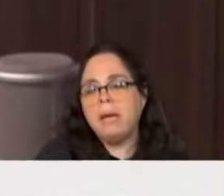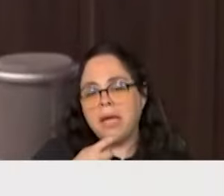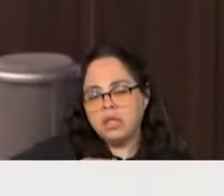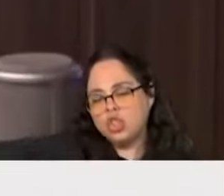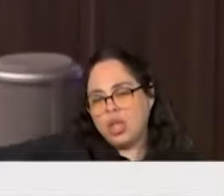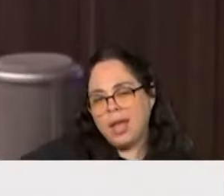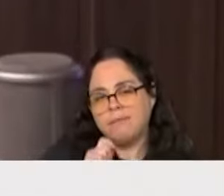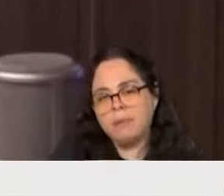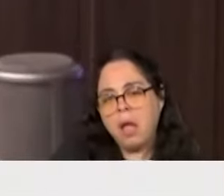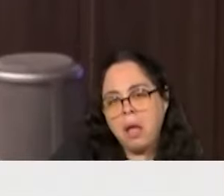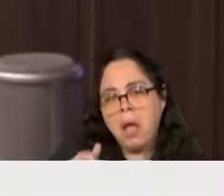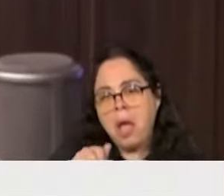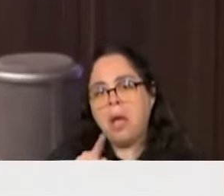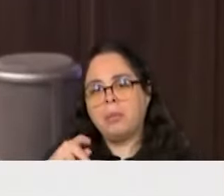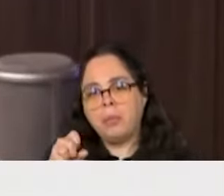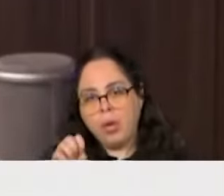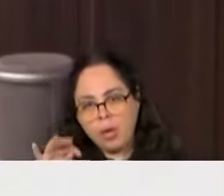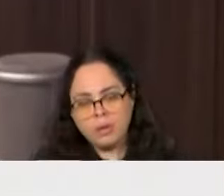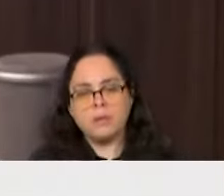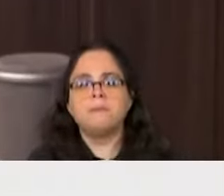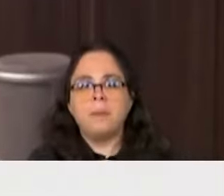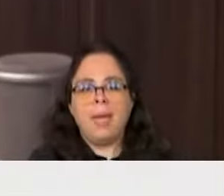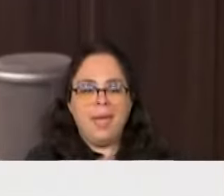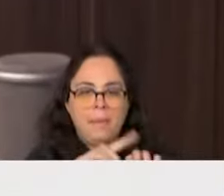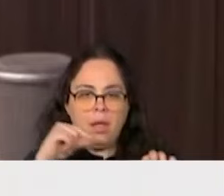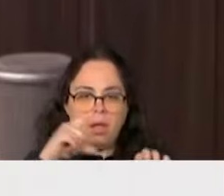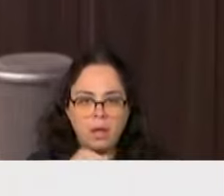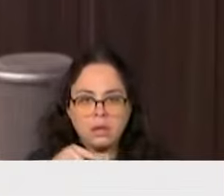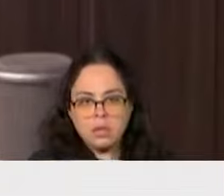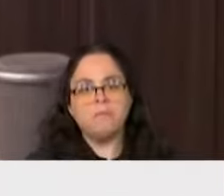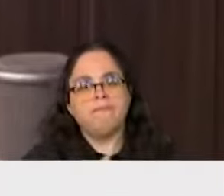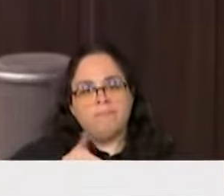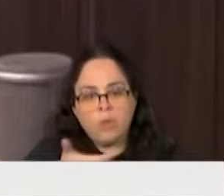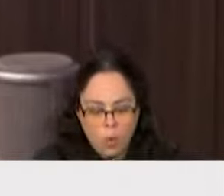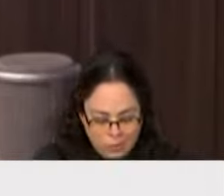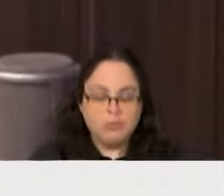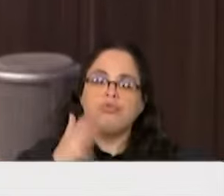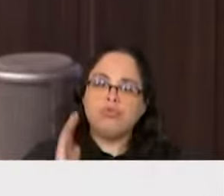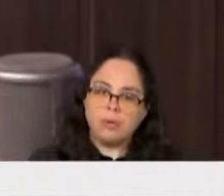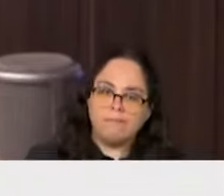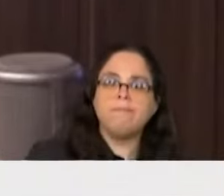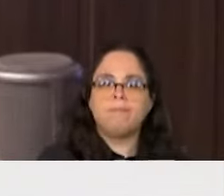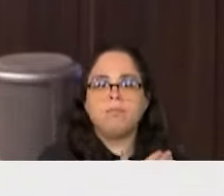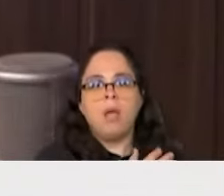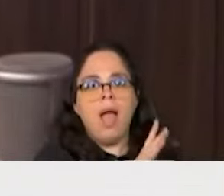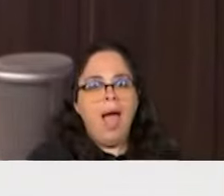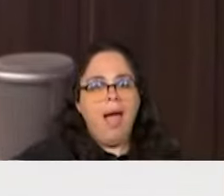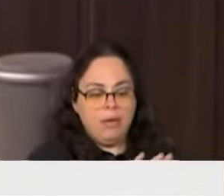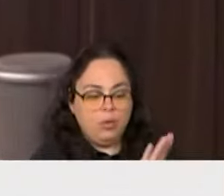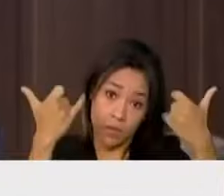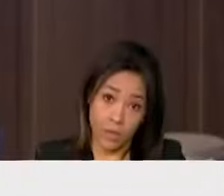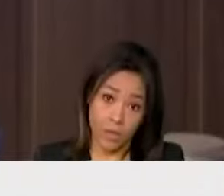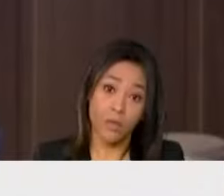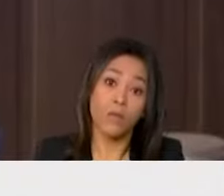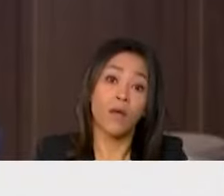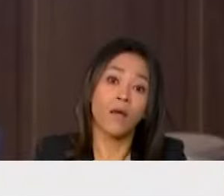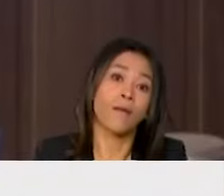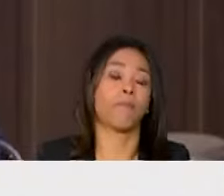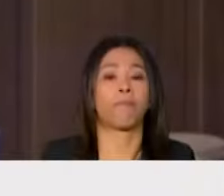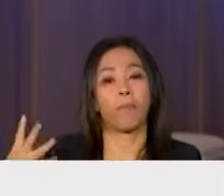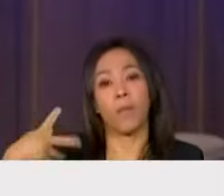de novembro e o sistema será usado inicialmente nos estados do Sul e Sudeste. O